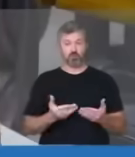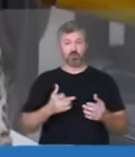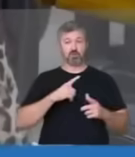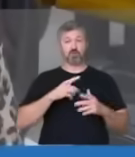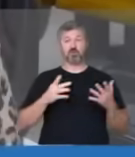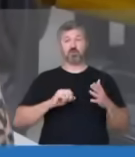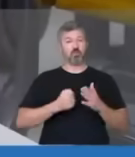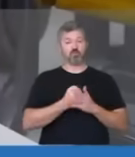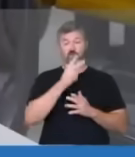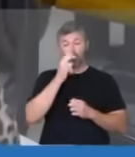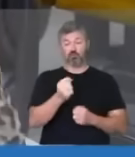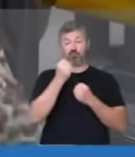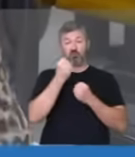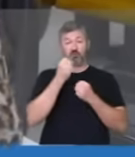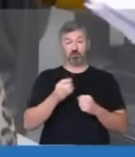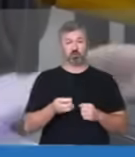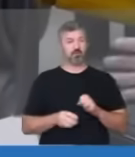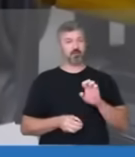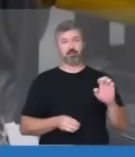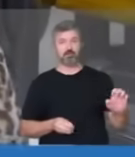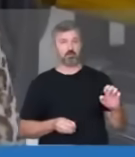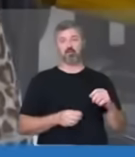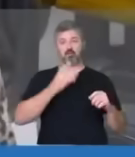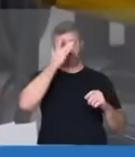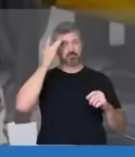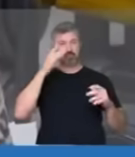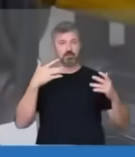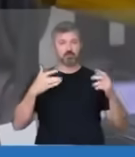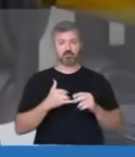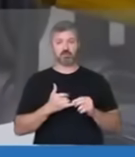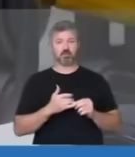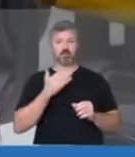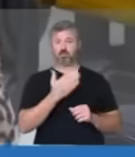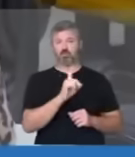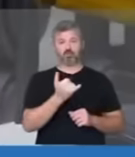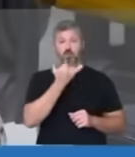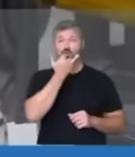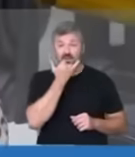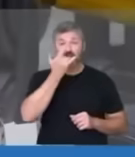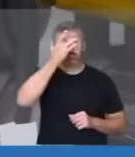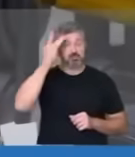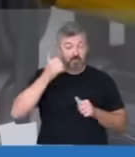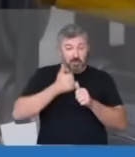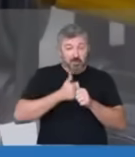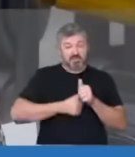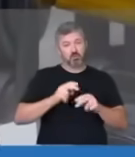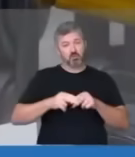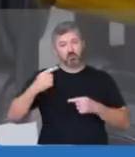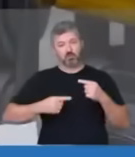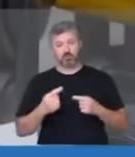obstrução ferrenha por parte da esquerda, por parte daqueles que não são favoráveis à anistia dos perseguidos